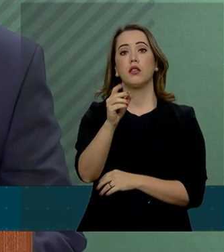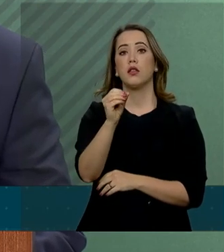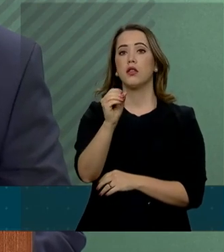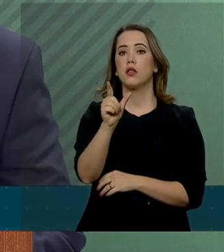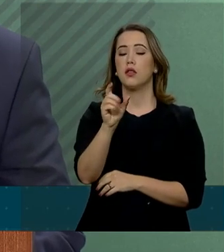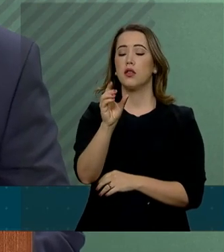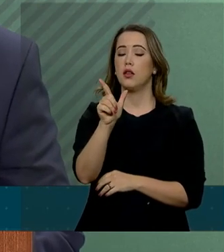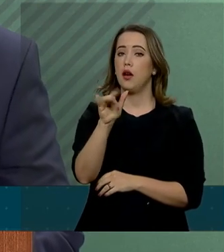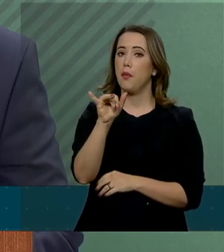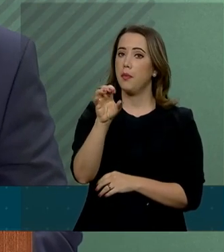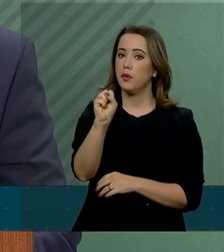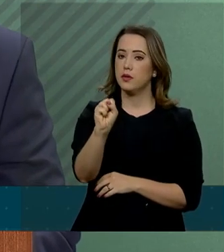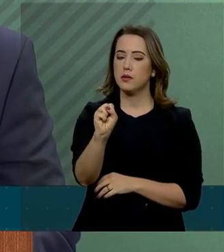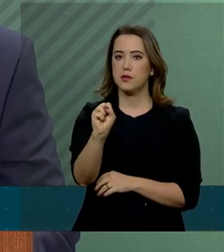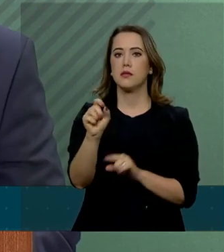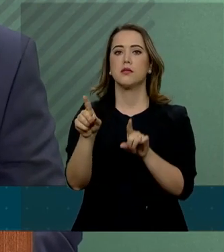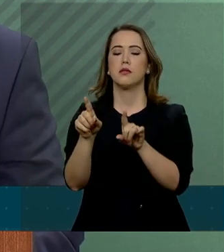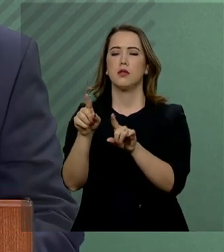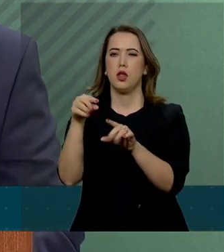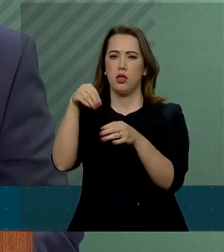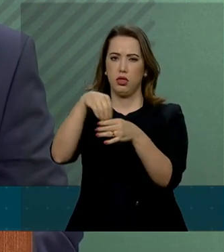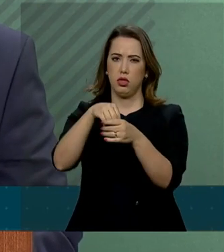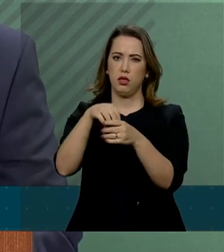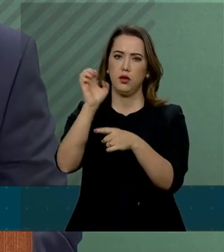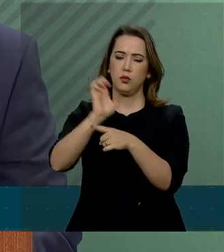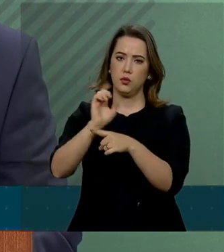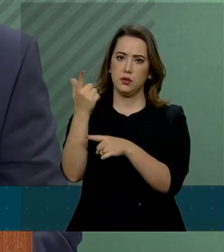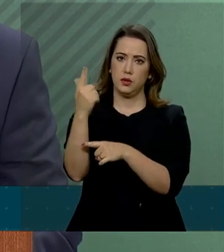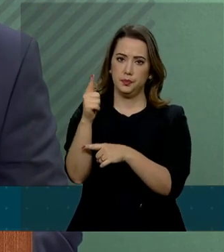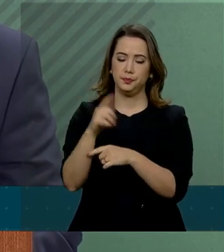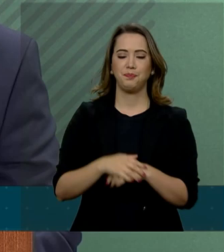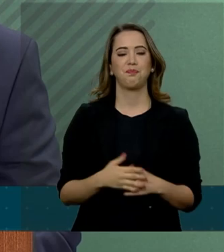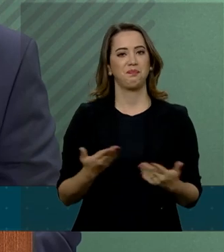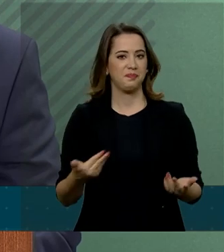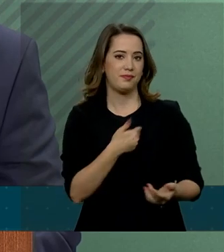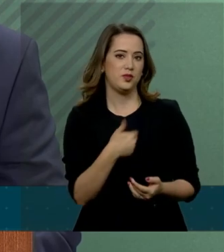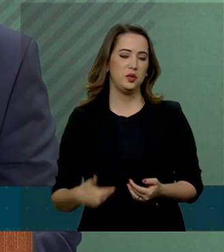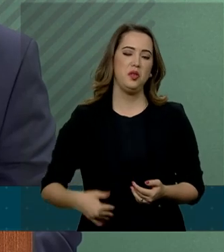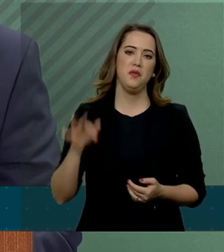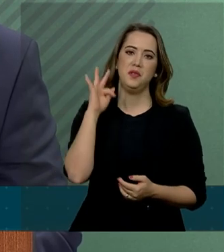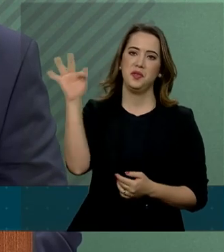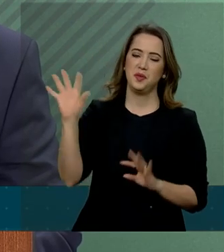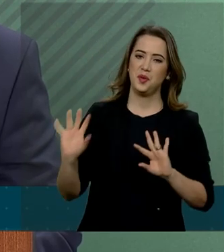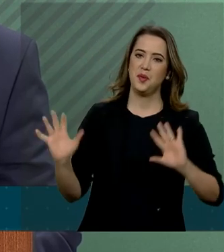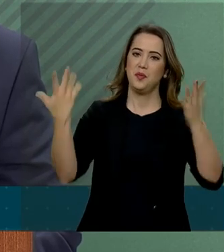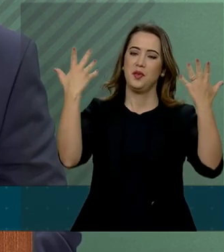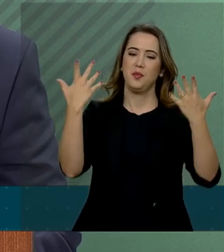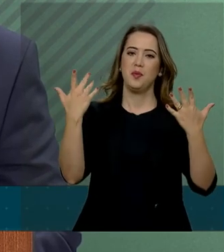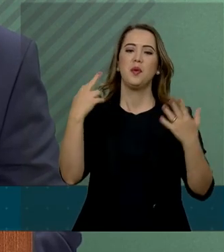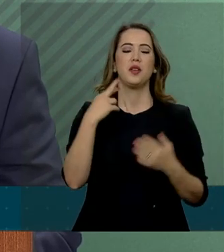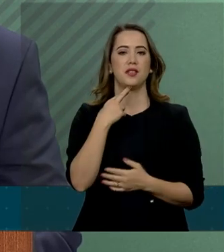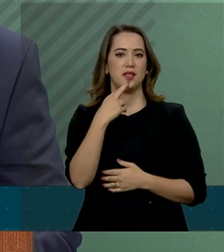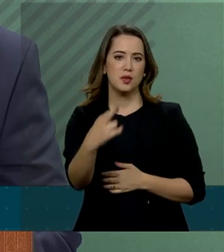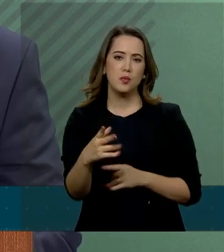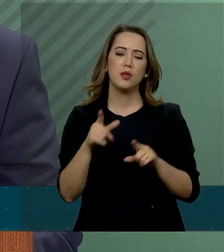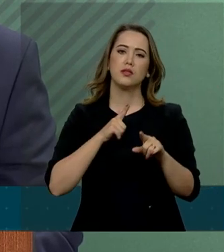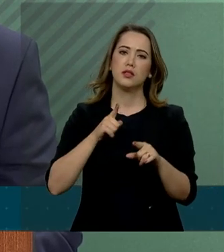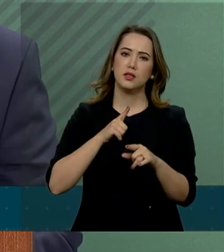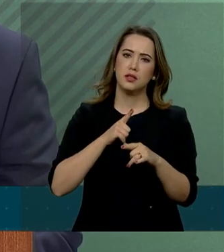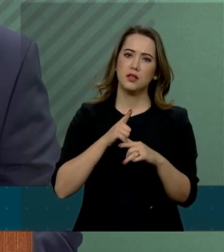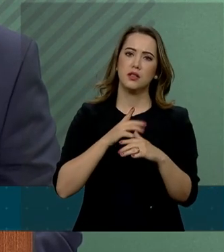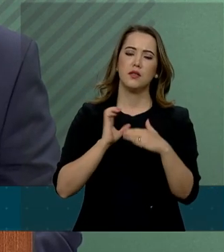de vocês estavam lá o governo federal comemora os resultados obtidos com as desestatizações